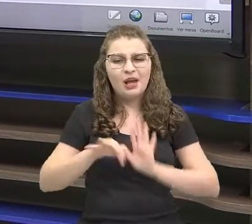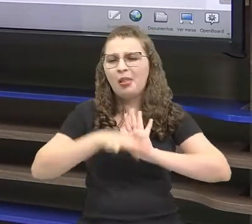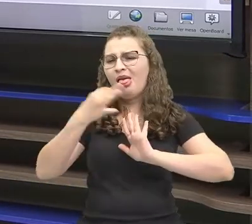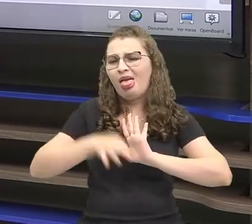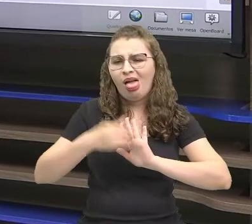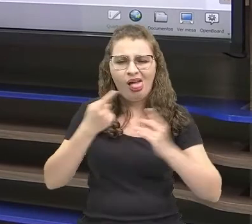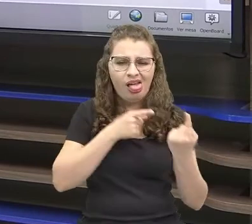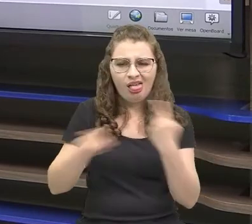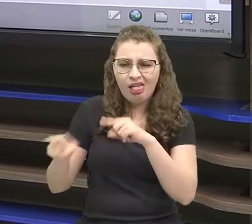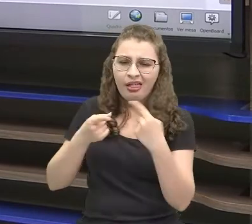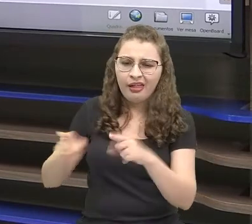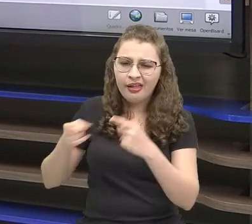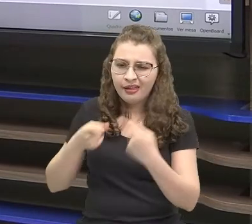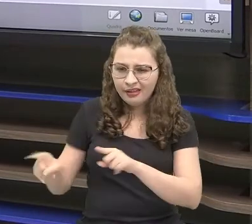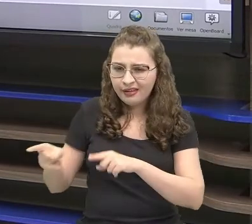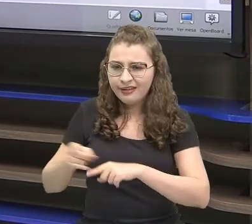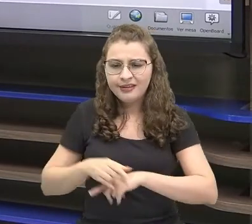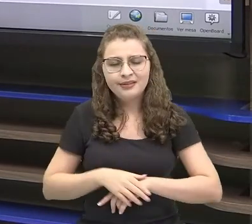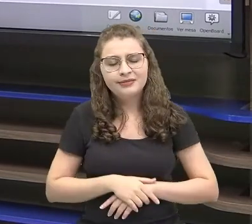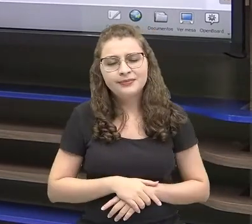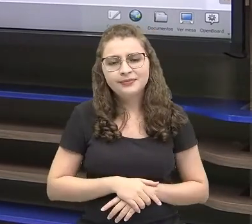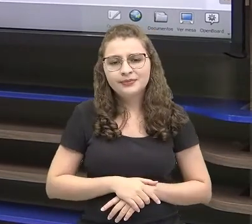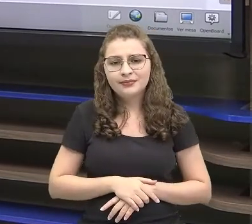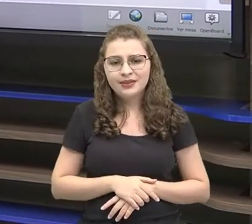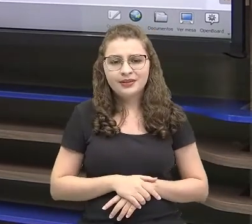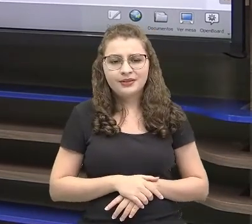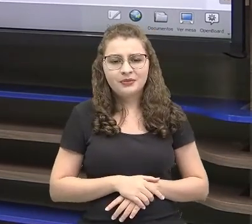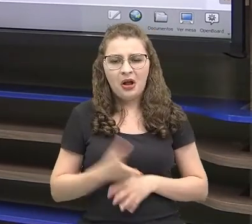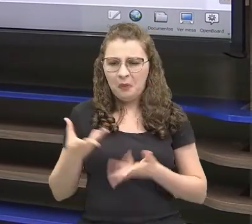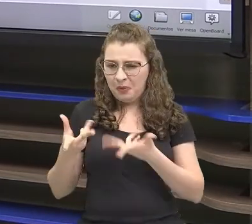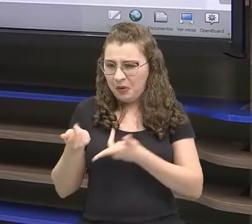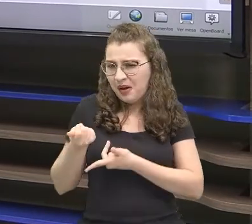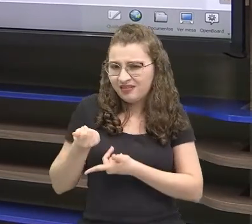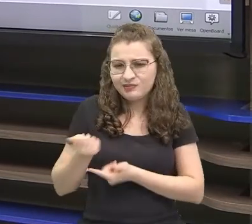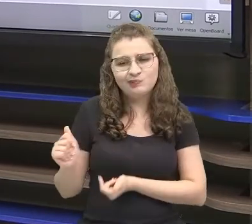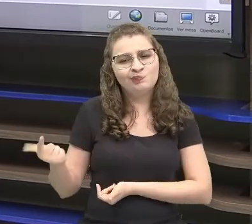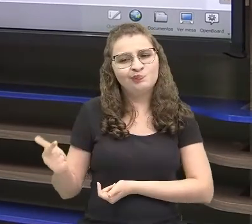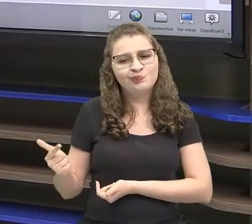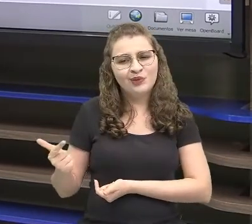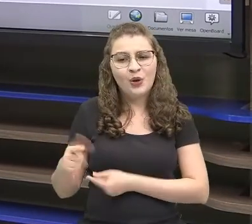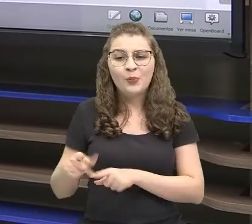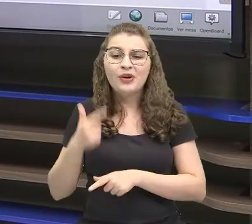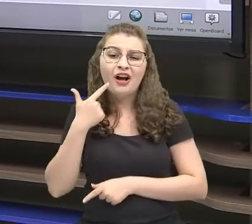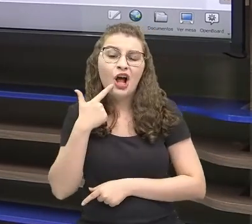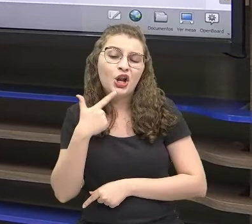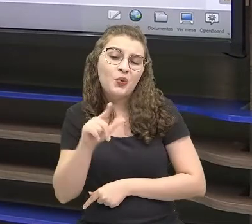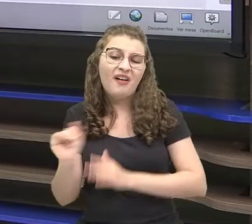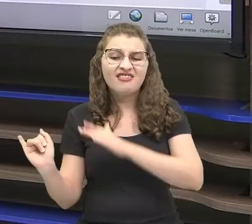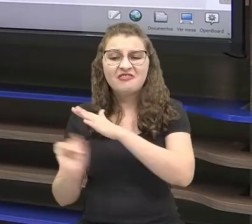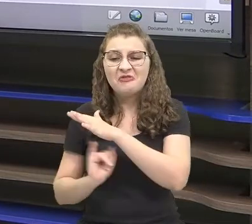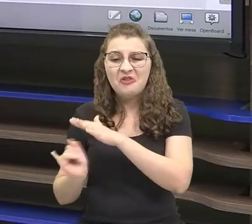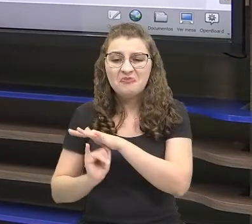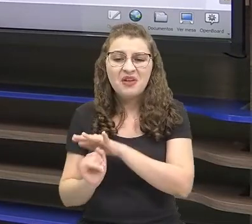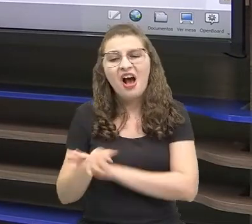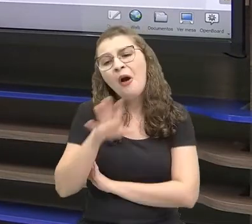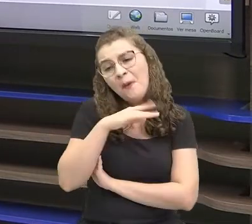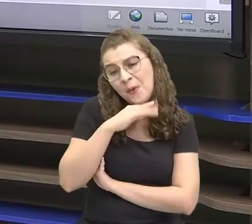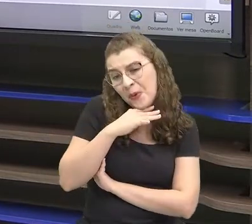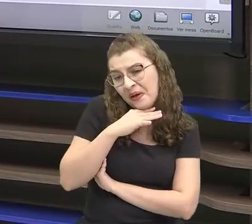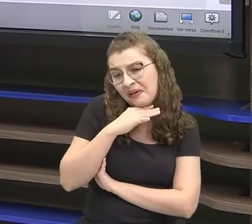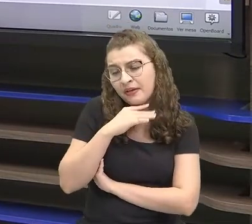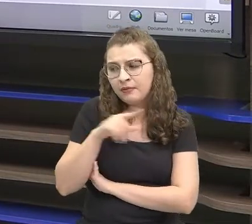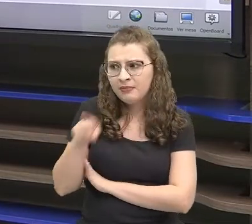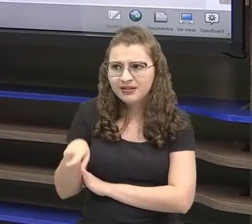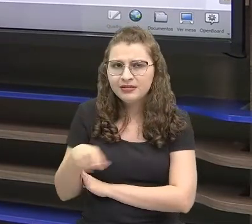ele achava a literatura dele de baixa qualidade, porque ele utilizava uma linguagem da rua, a linguagem do subúrbio,